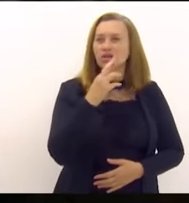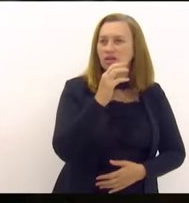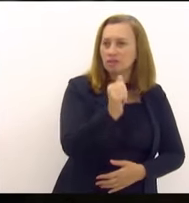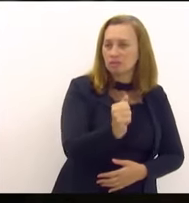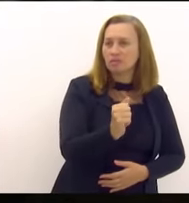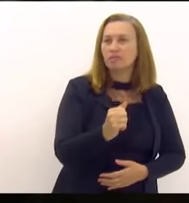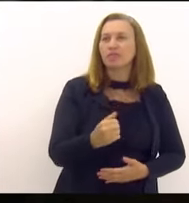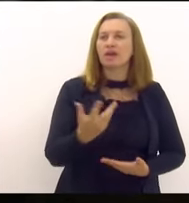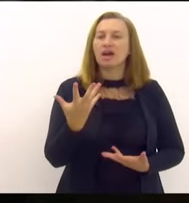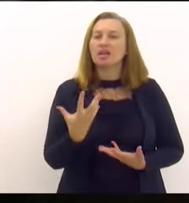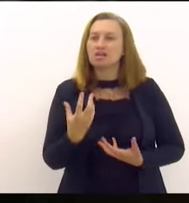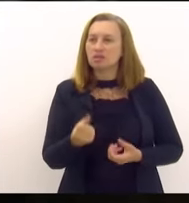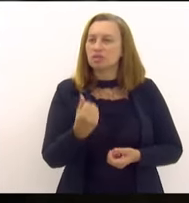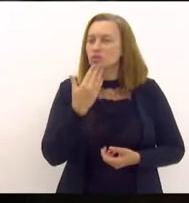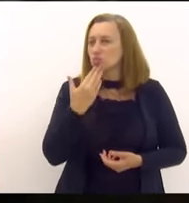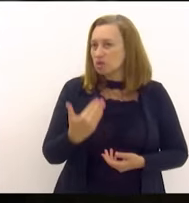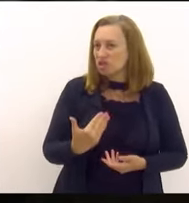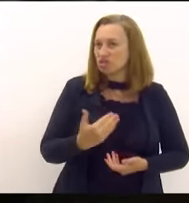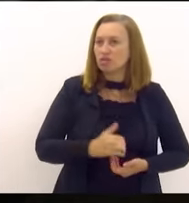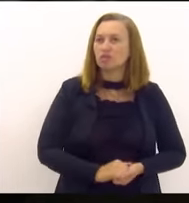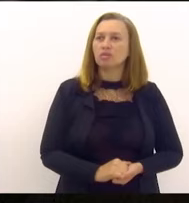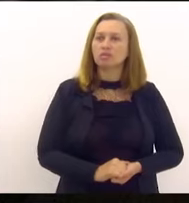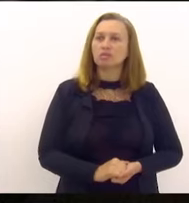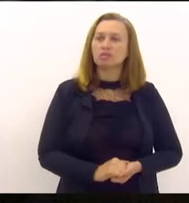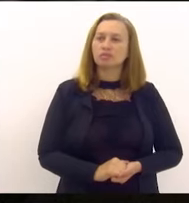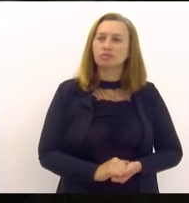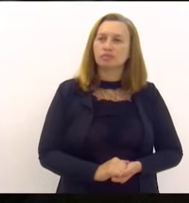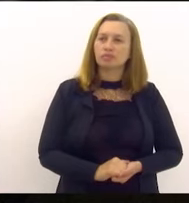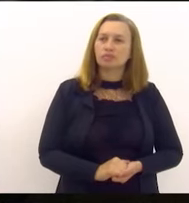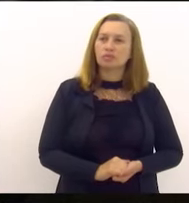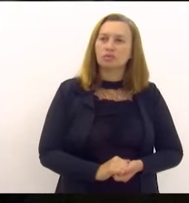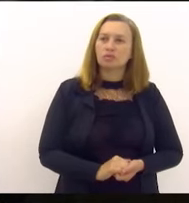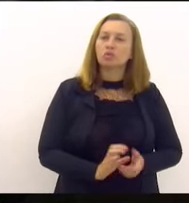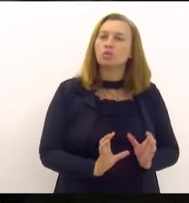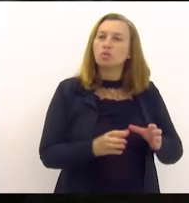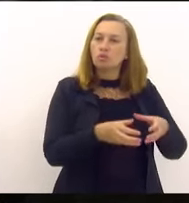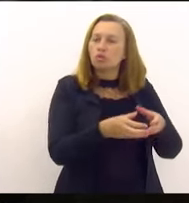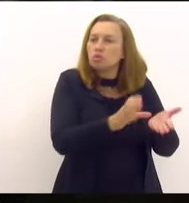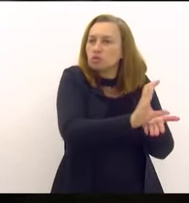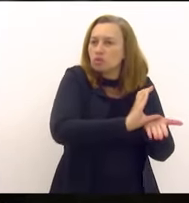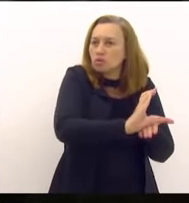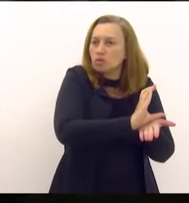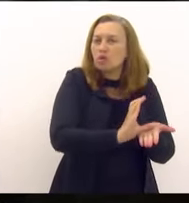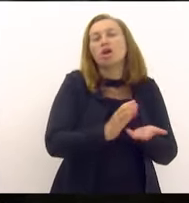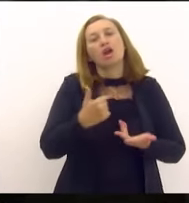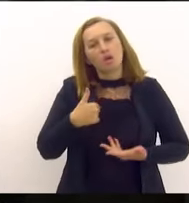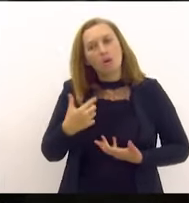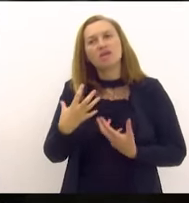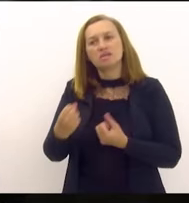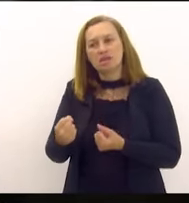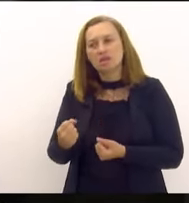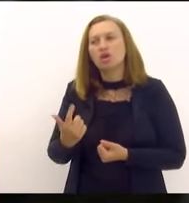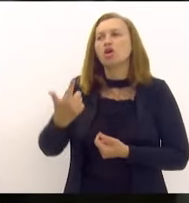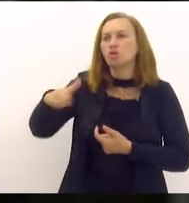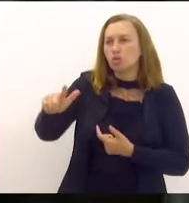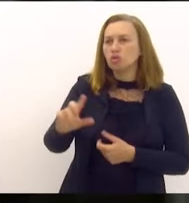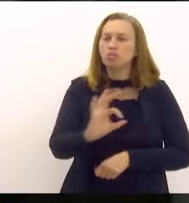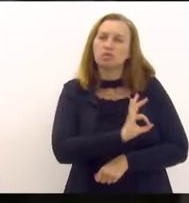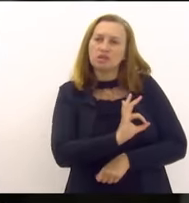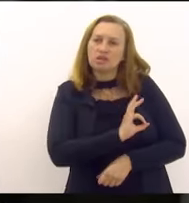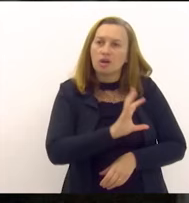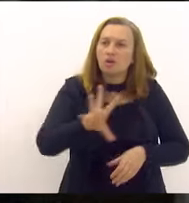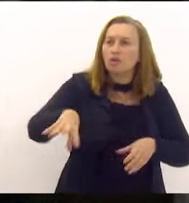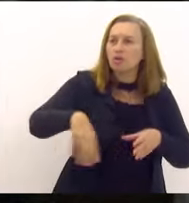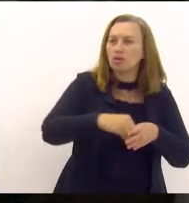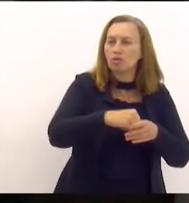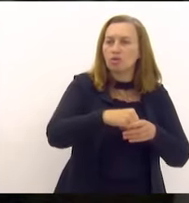nossa sugestão de que ao membro do Conselho, eu sou a favor que outros policiais participem do Conselho, que não